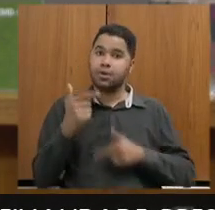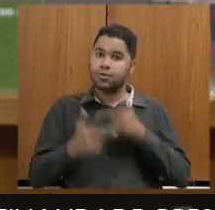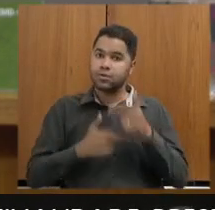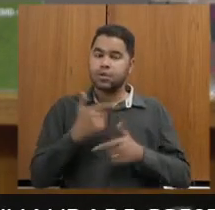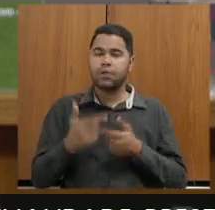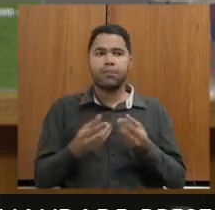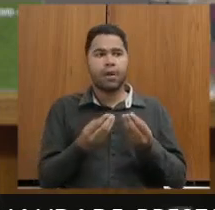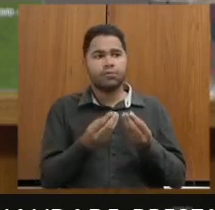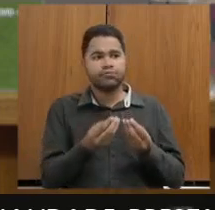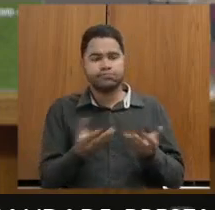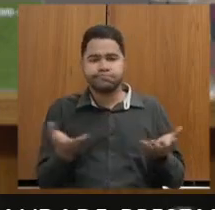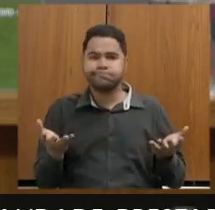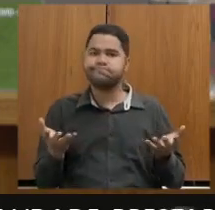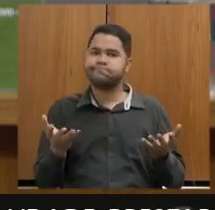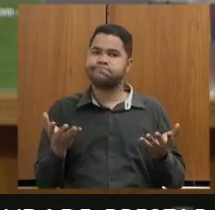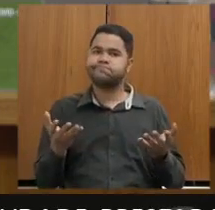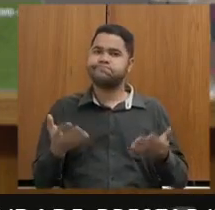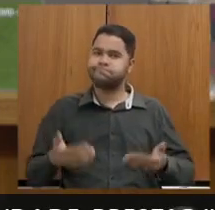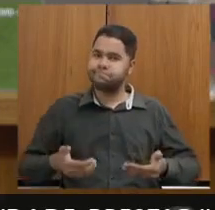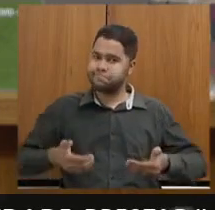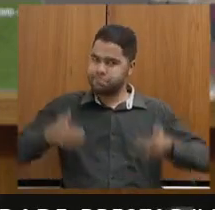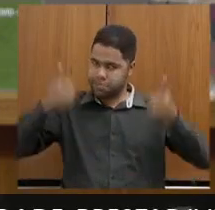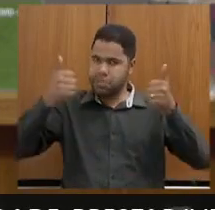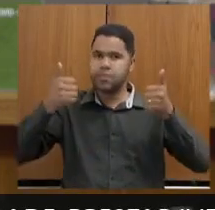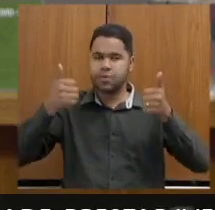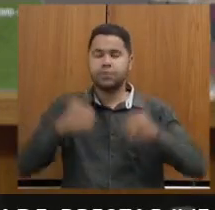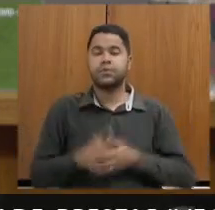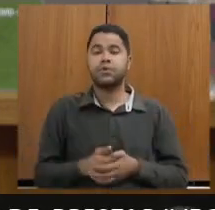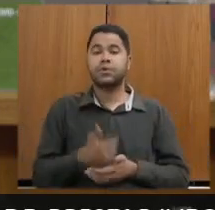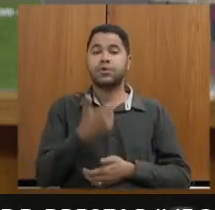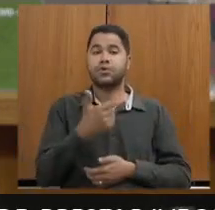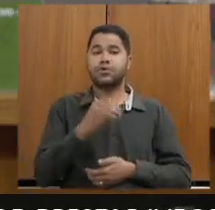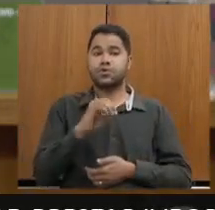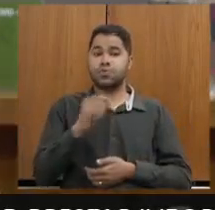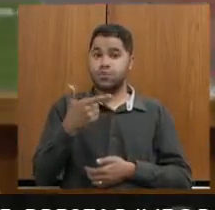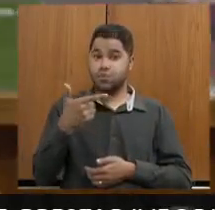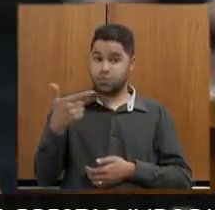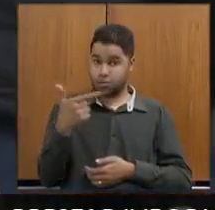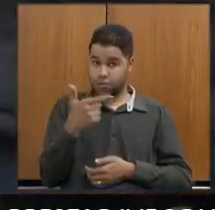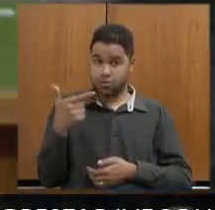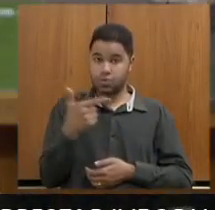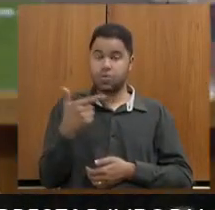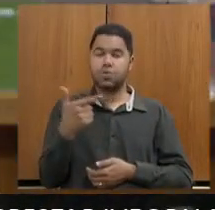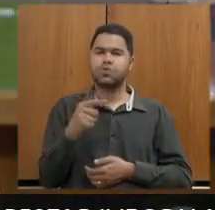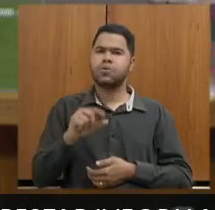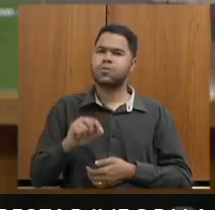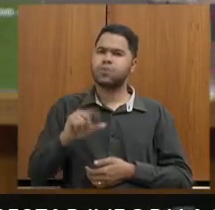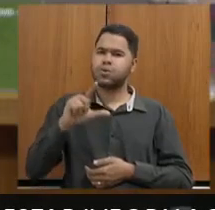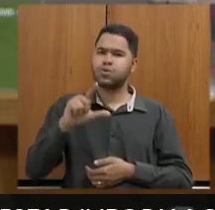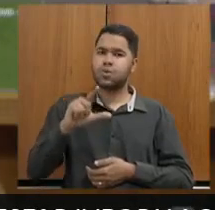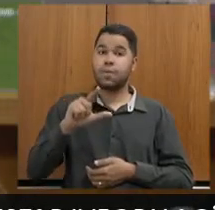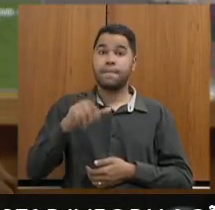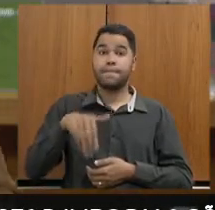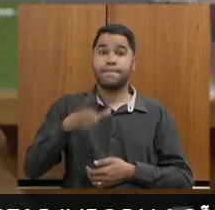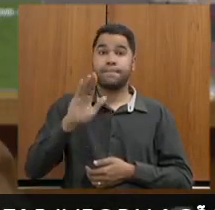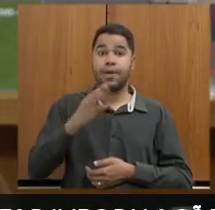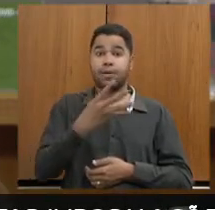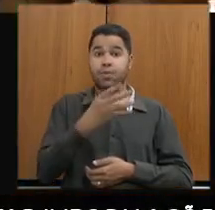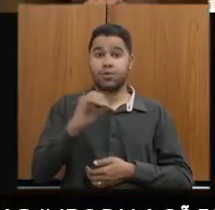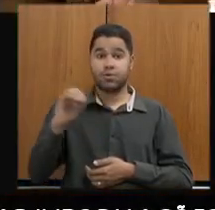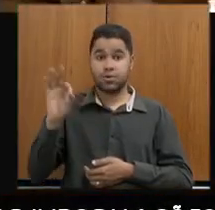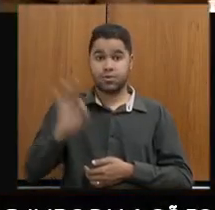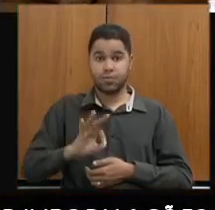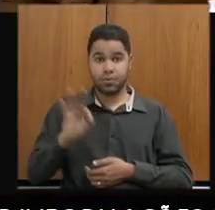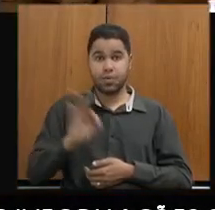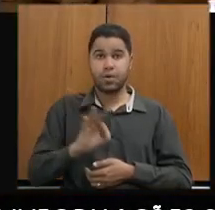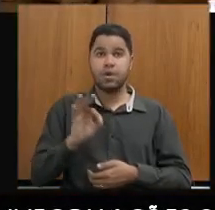trabalho tem trazido bastante resultado para nós em 2022 a gente aumentou aí quase 400 mais de 400 por cento